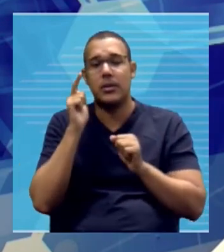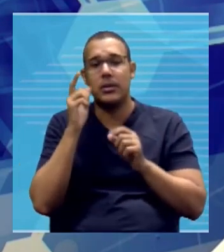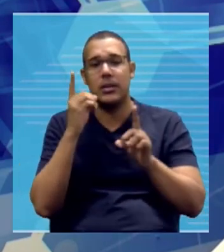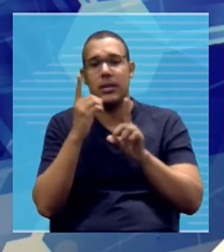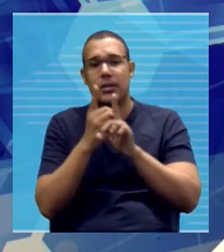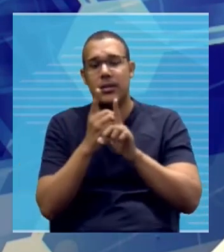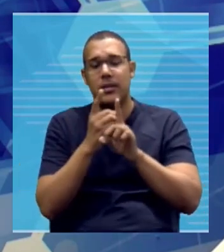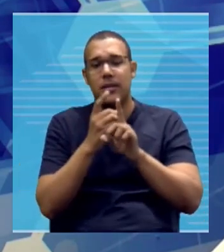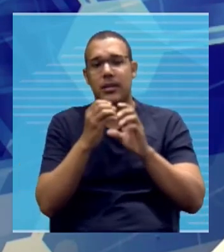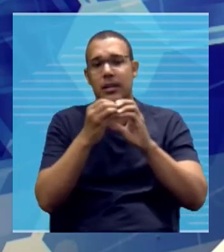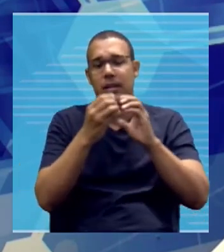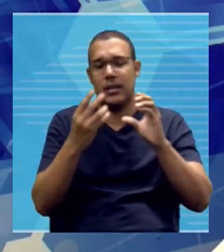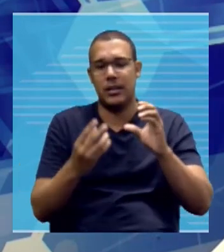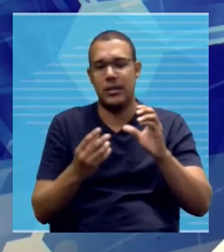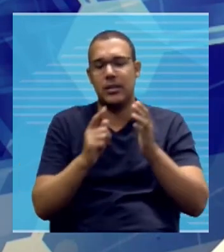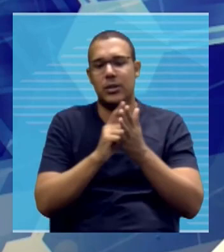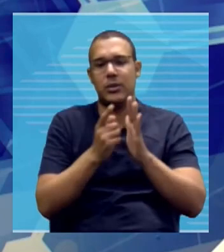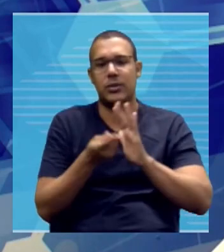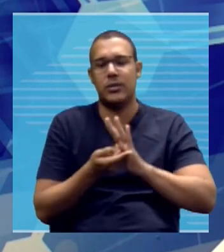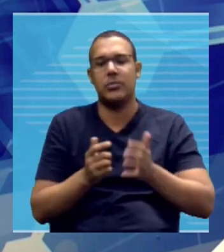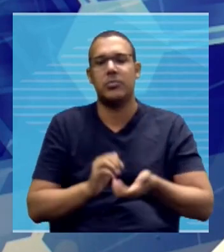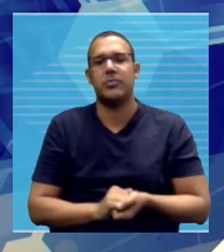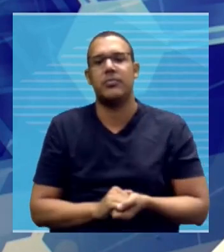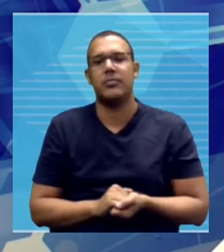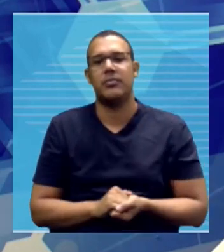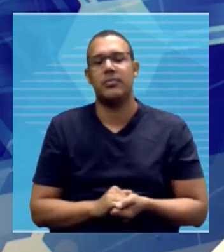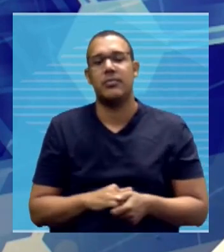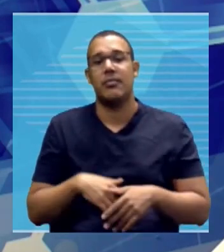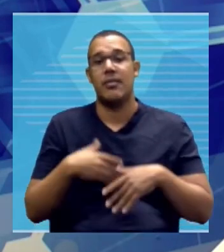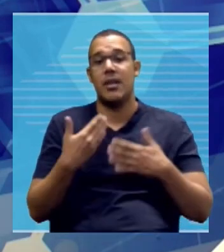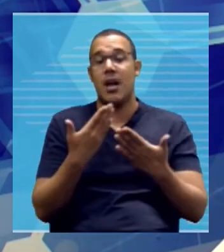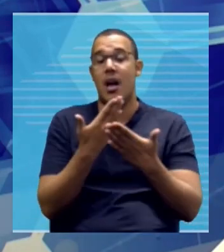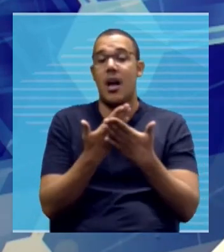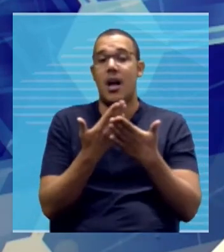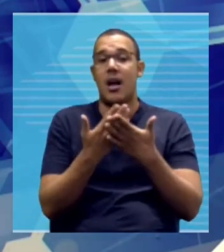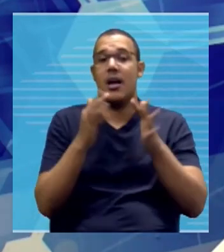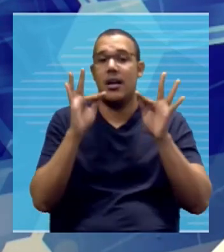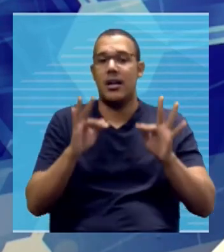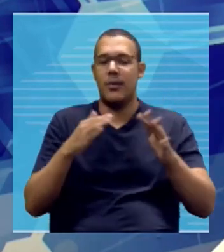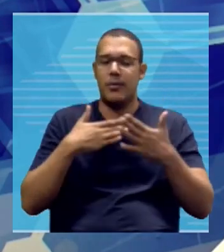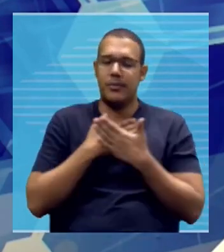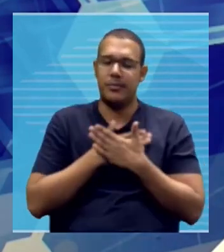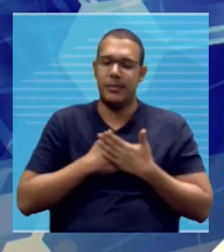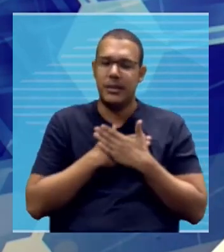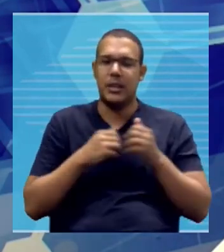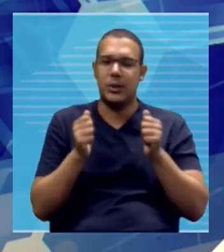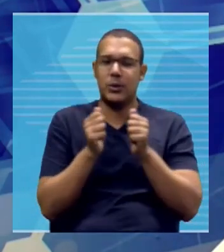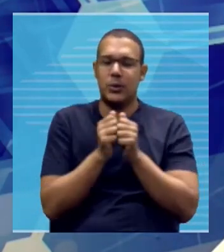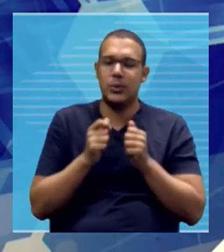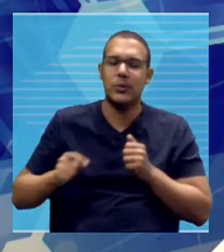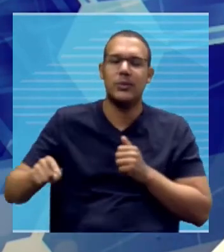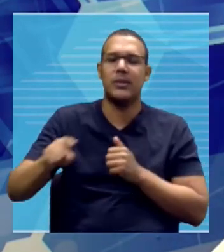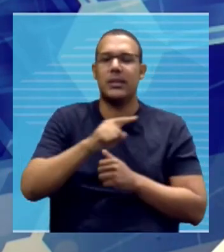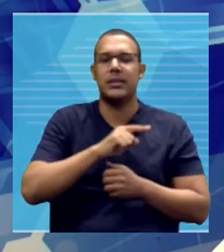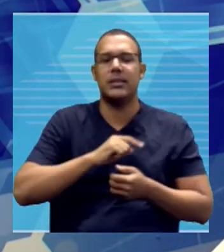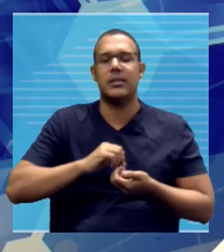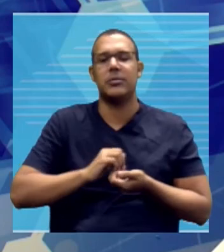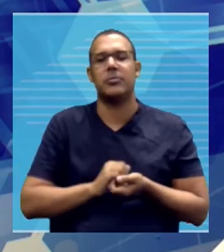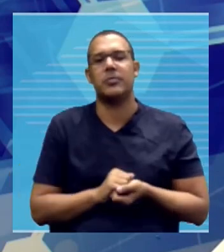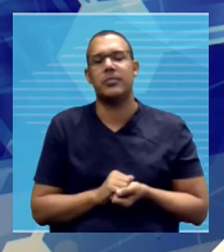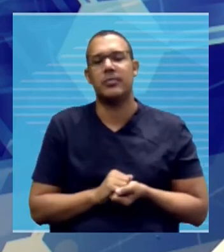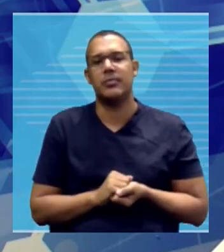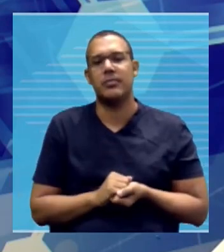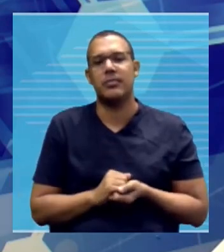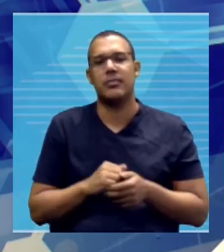das características do próprio gênero E aí gente nossa aula vai chegando ao fim foi um prazer enorme estar com vocês aqui nessa noite